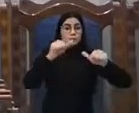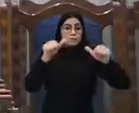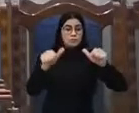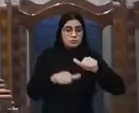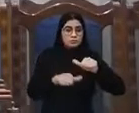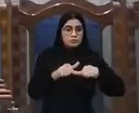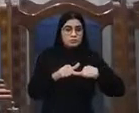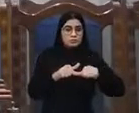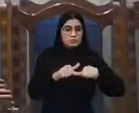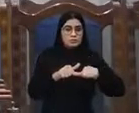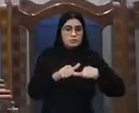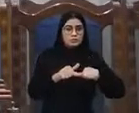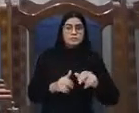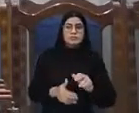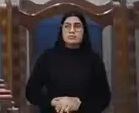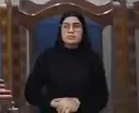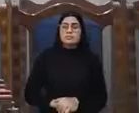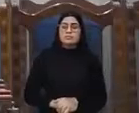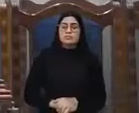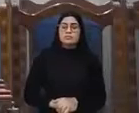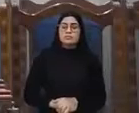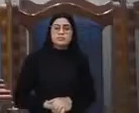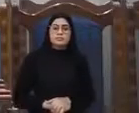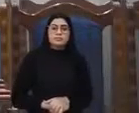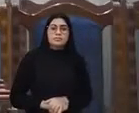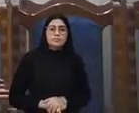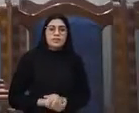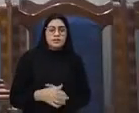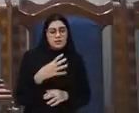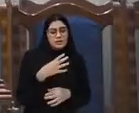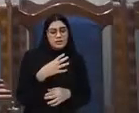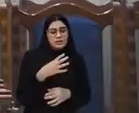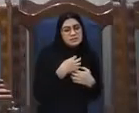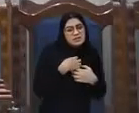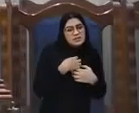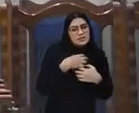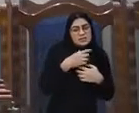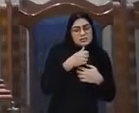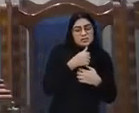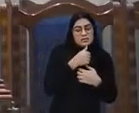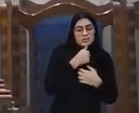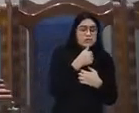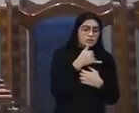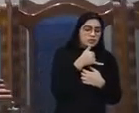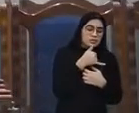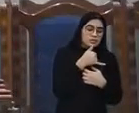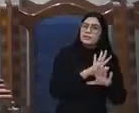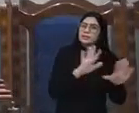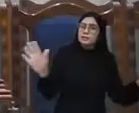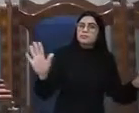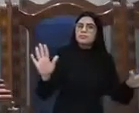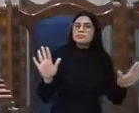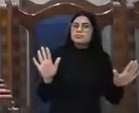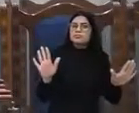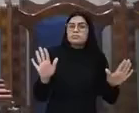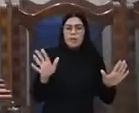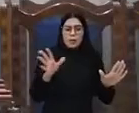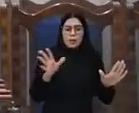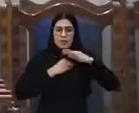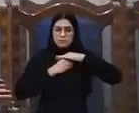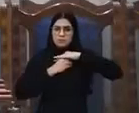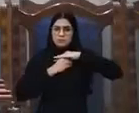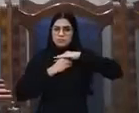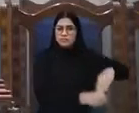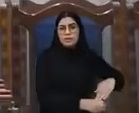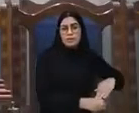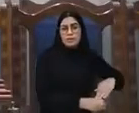é só você sentir remorso, não. É abandonar o pecado, é mudar a tua vida para